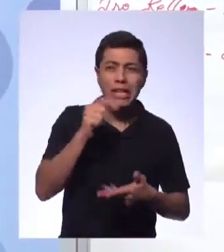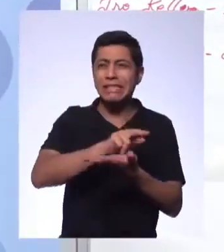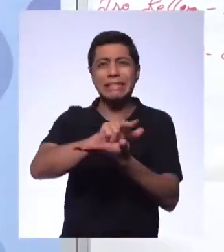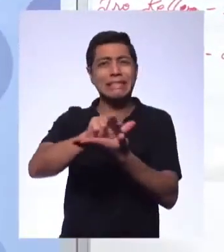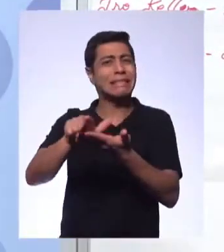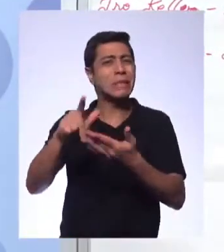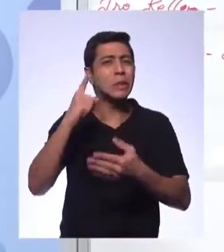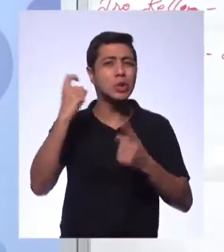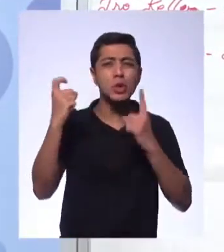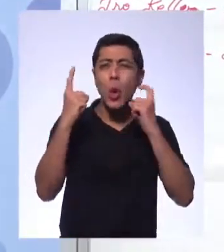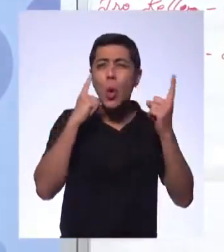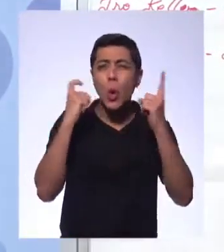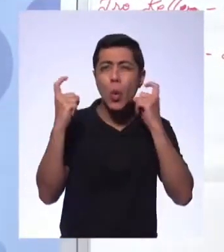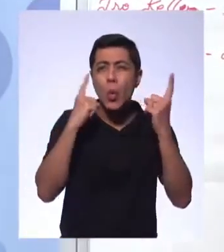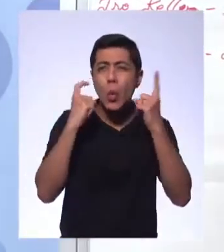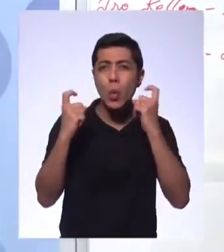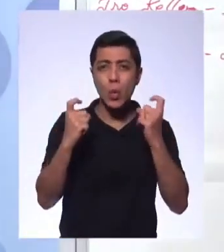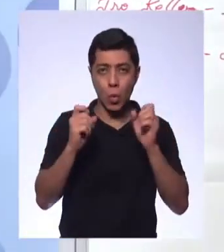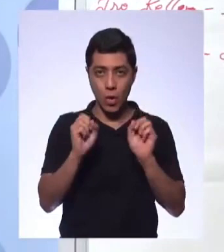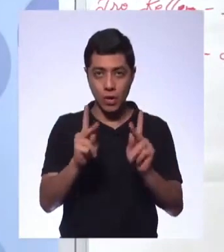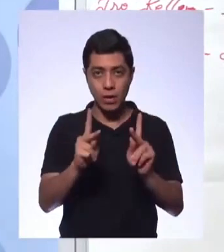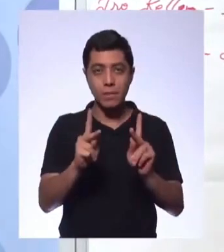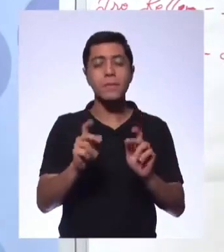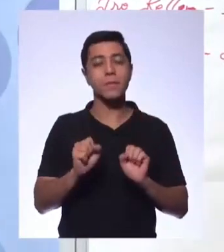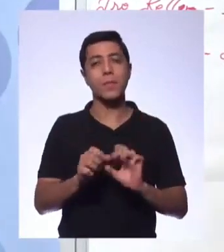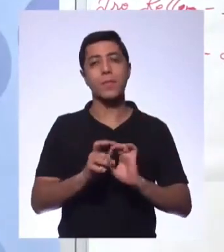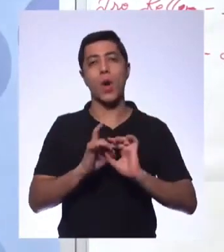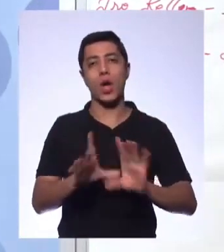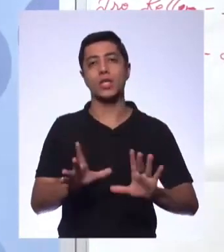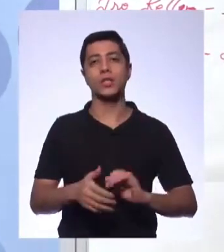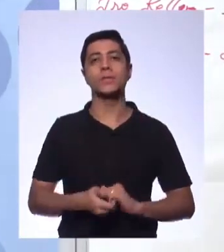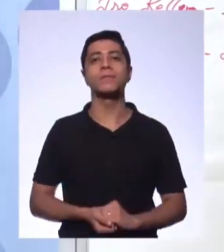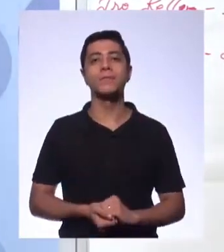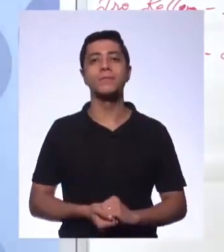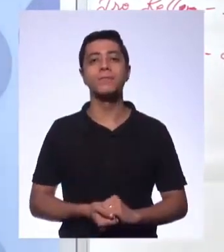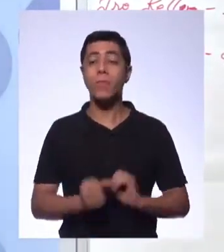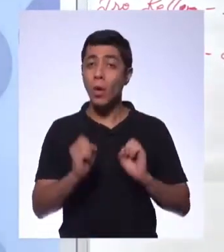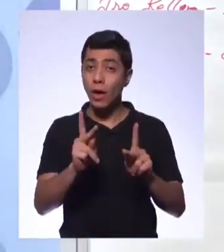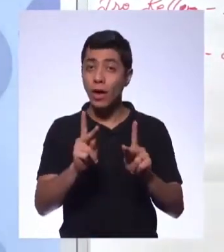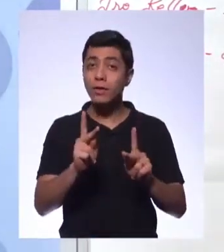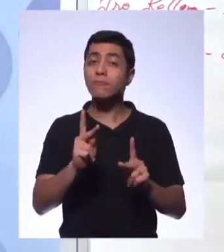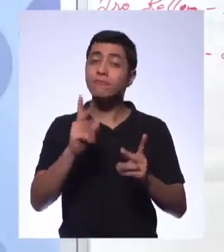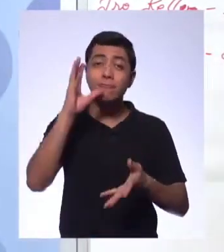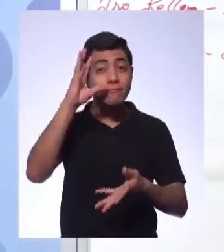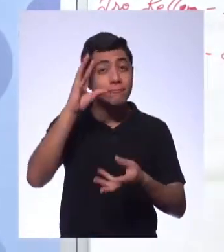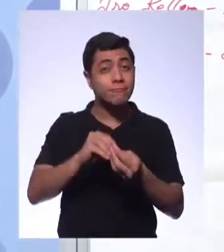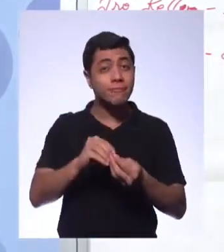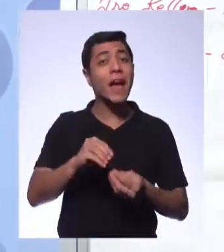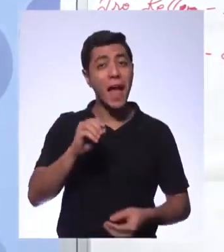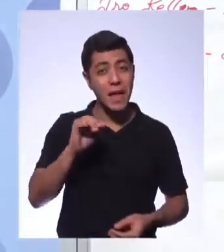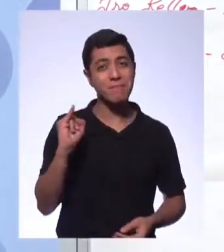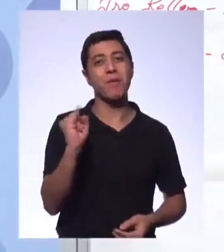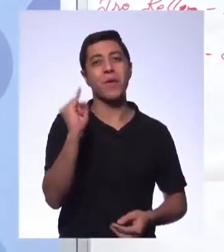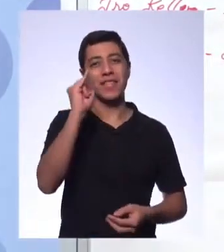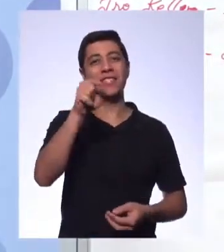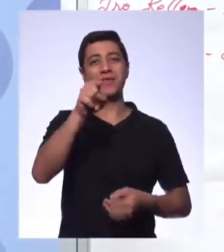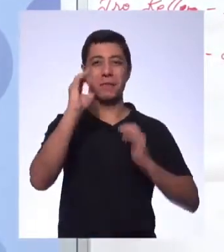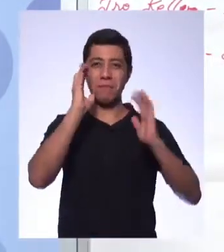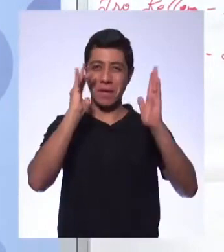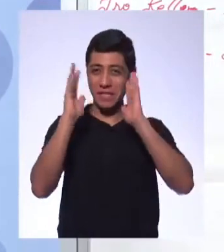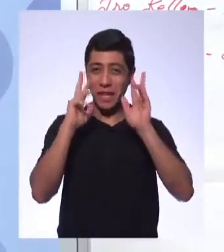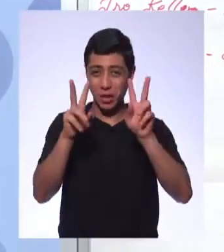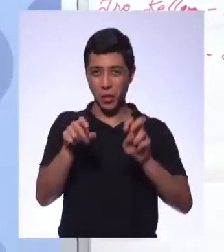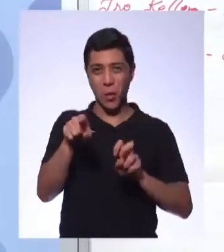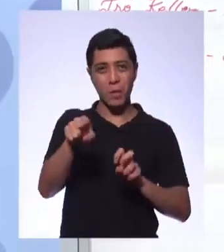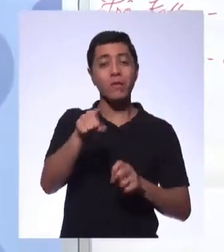tipo de sons vocês podem estar realizando, tá certo? Então, é muito importante vocês pensarem sobre essas impressões e preferências